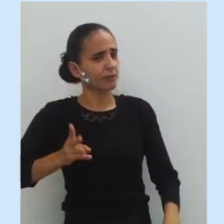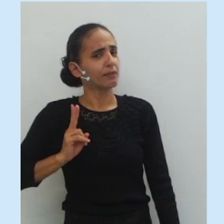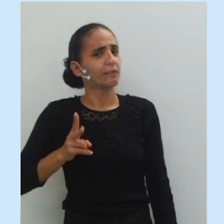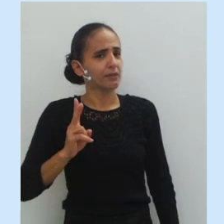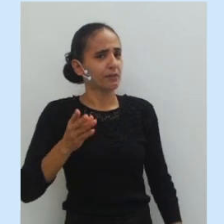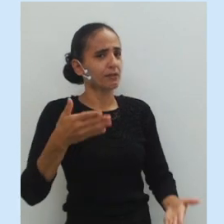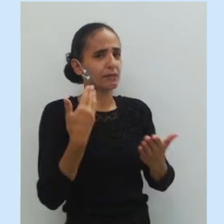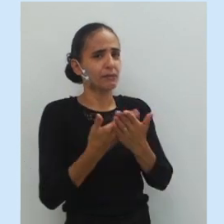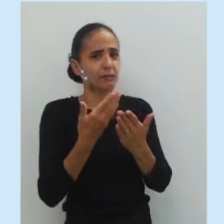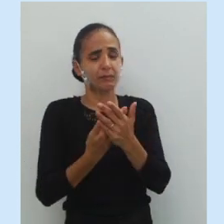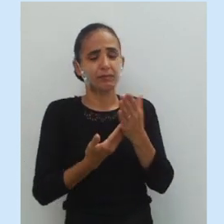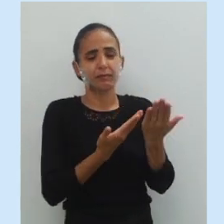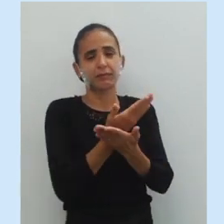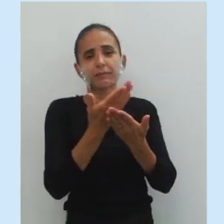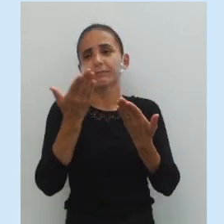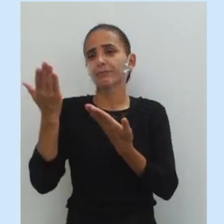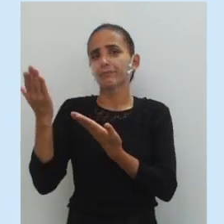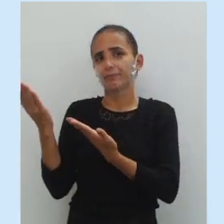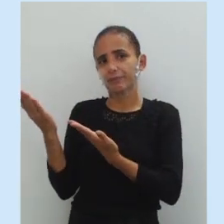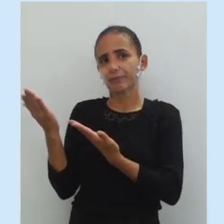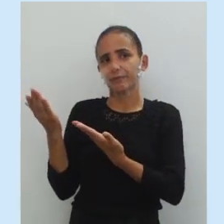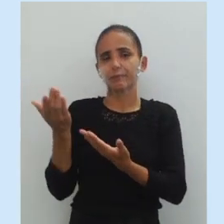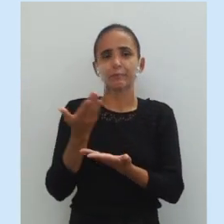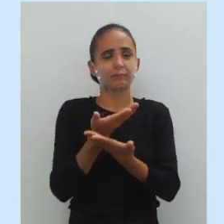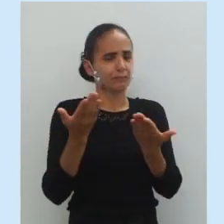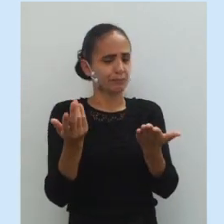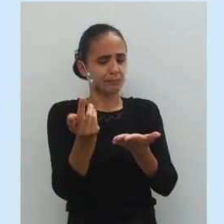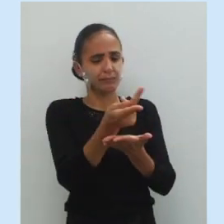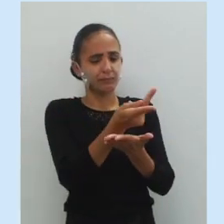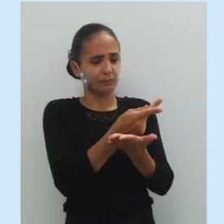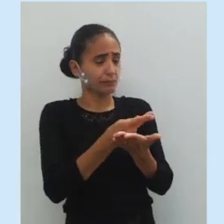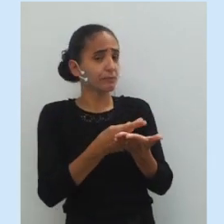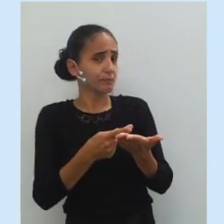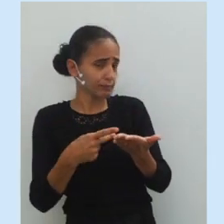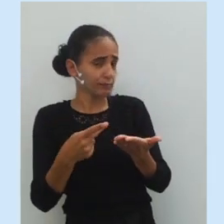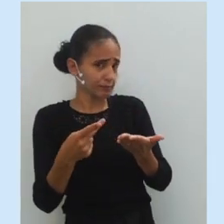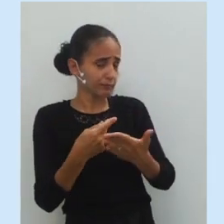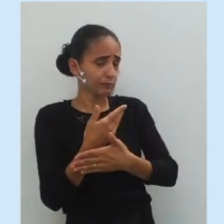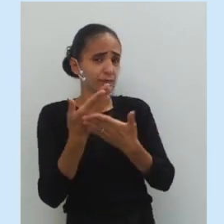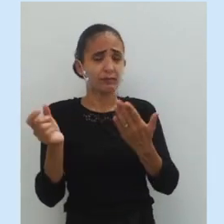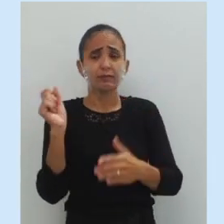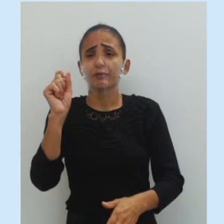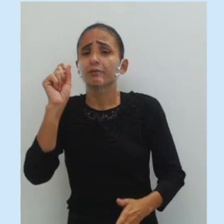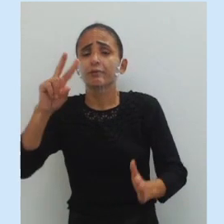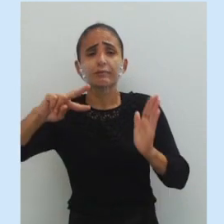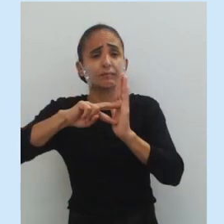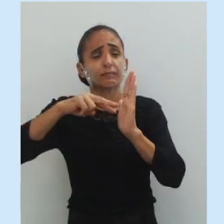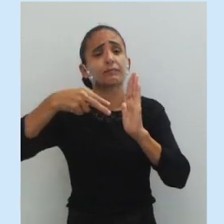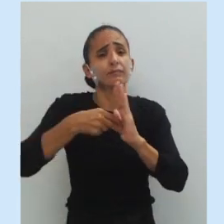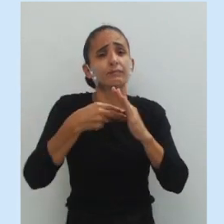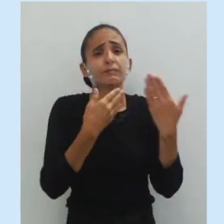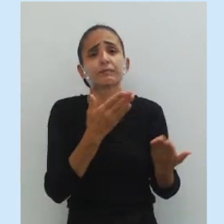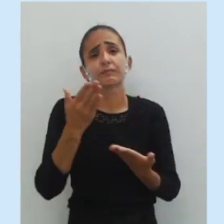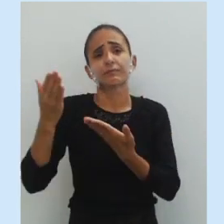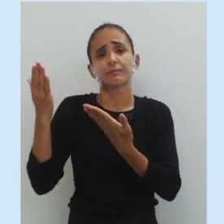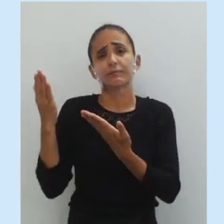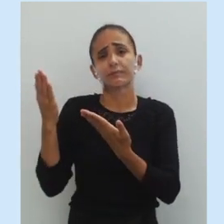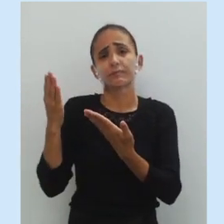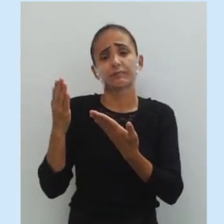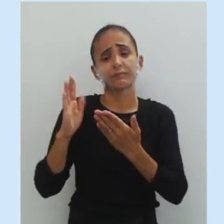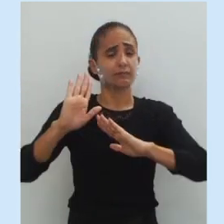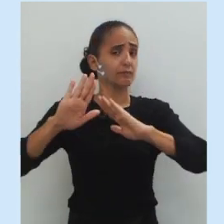o biodigestor. Veja só essa imagem aí do biodigestor. O que é que o biodigestor ele vai